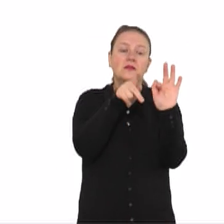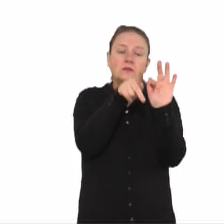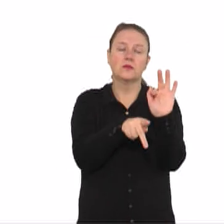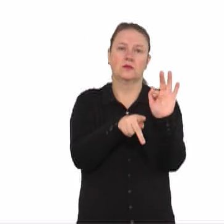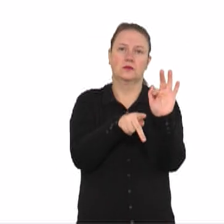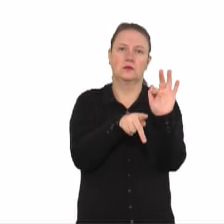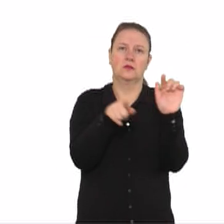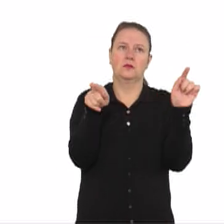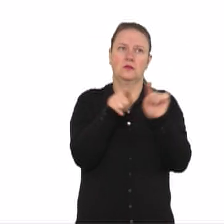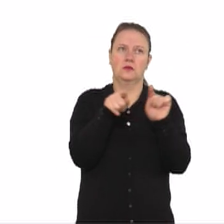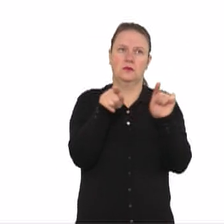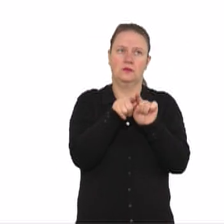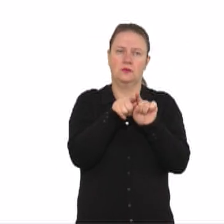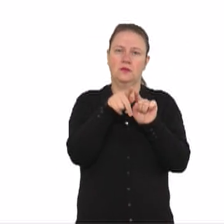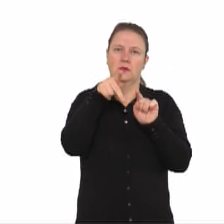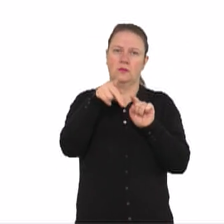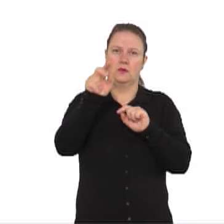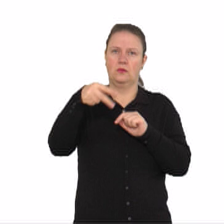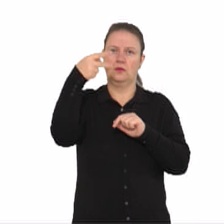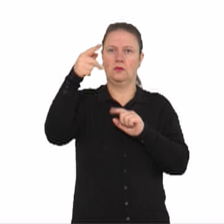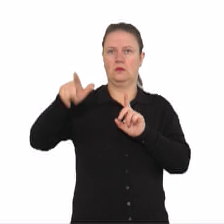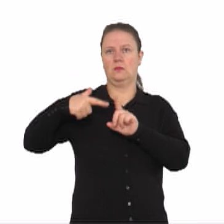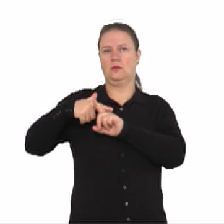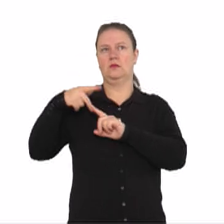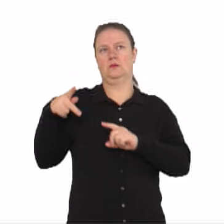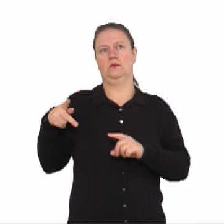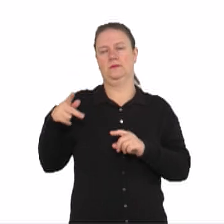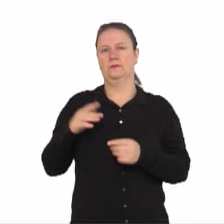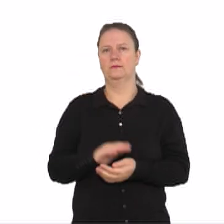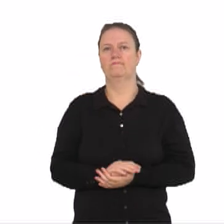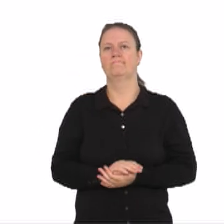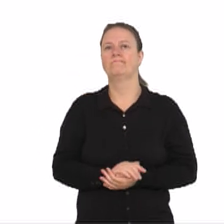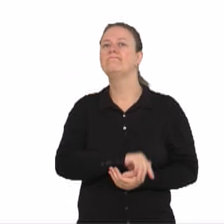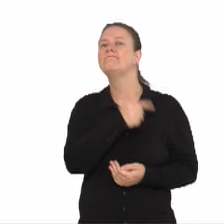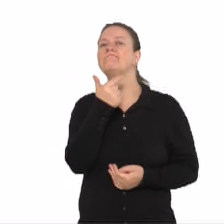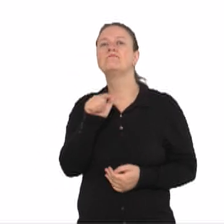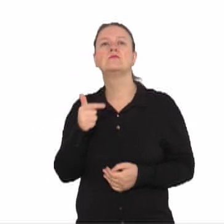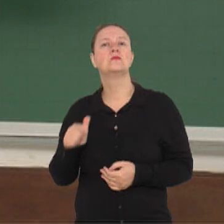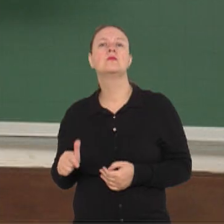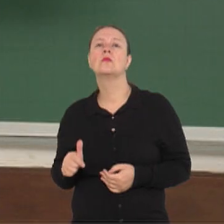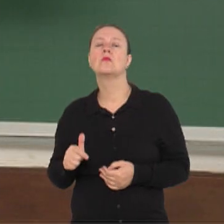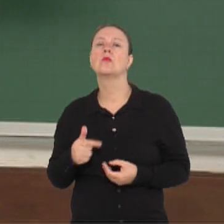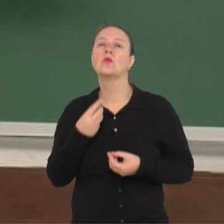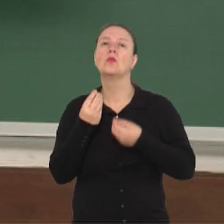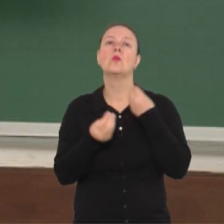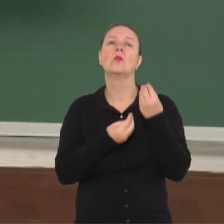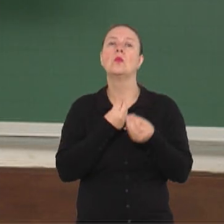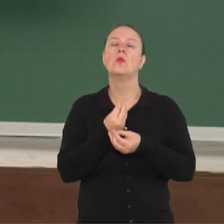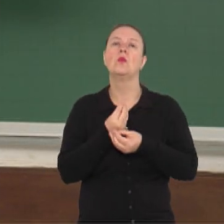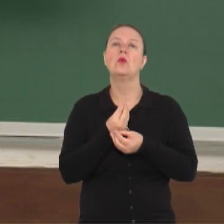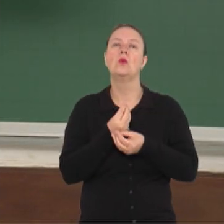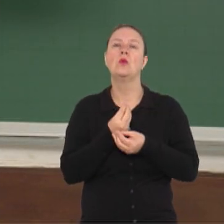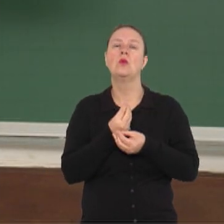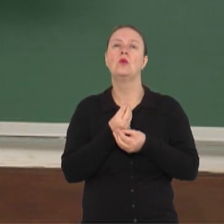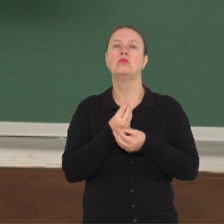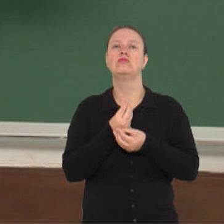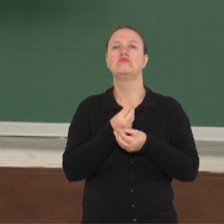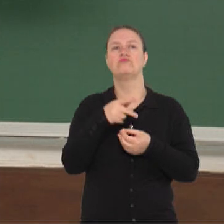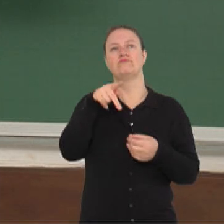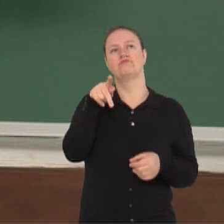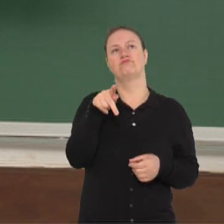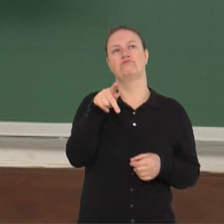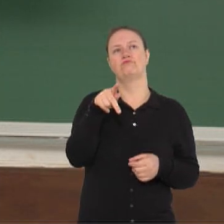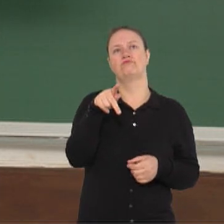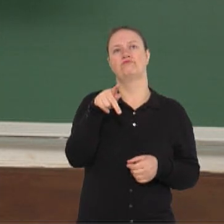igual P² mais P. Olha, não tem coeficiente, não aparece coeficiente no P²